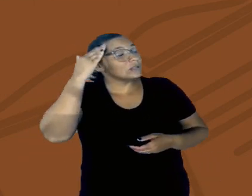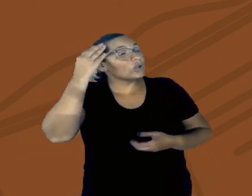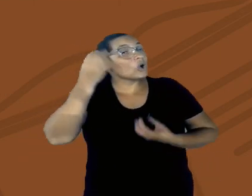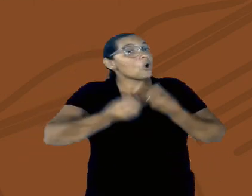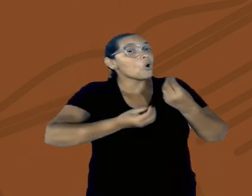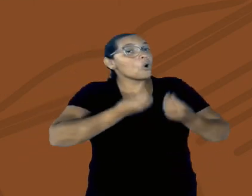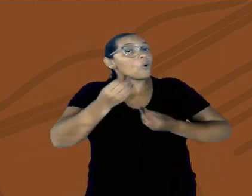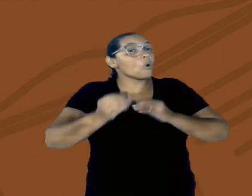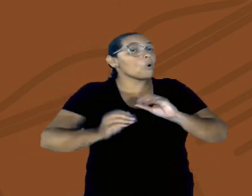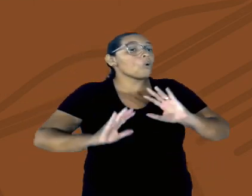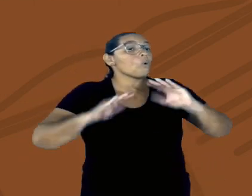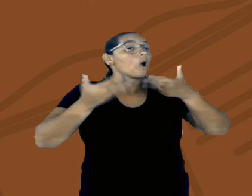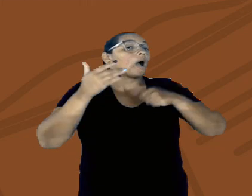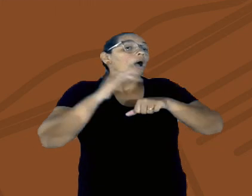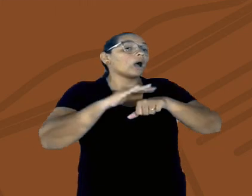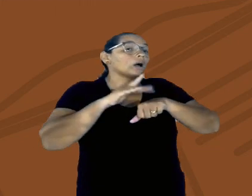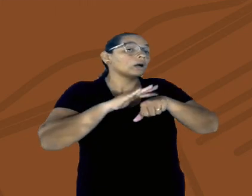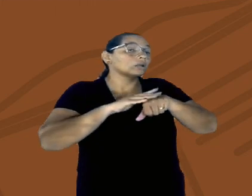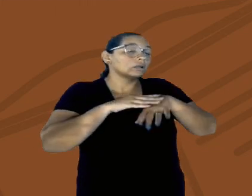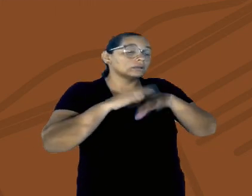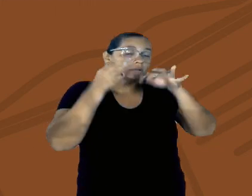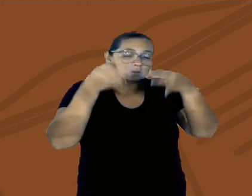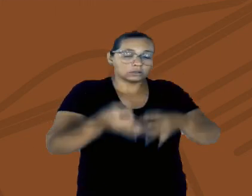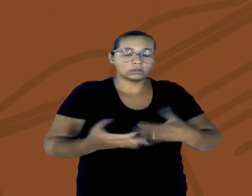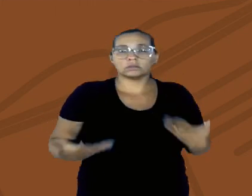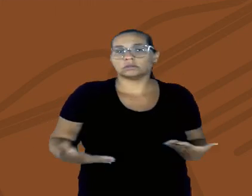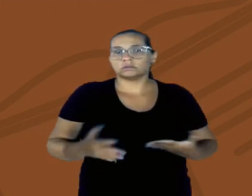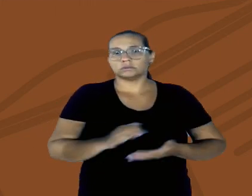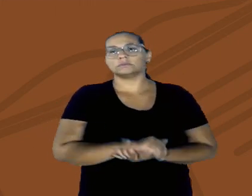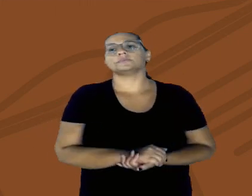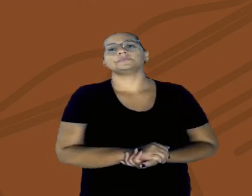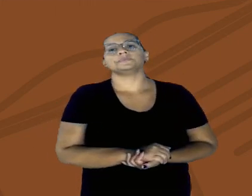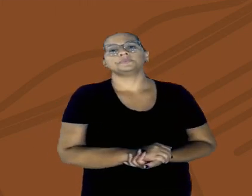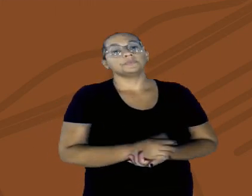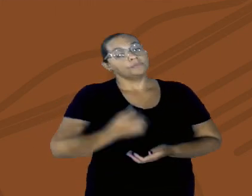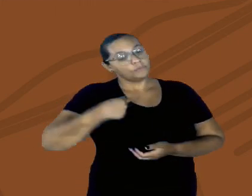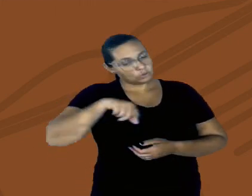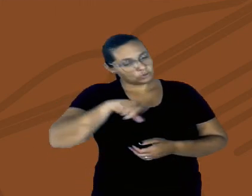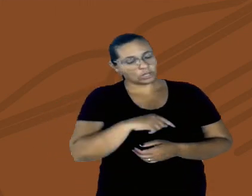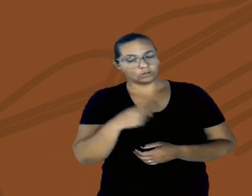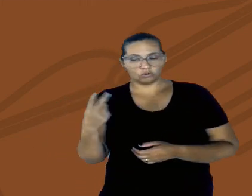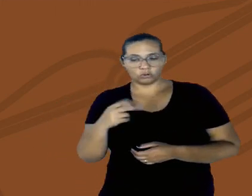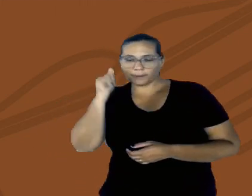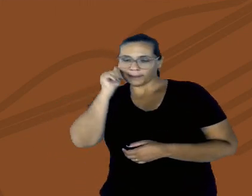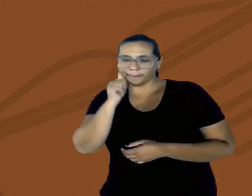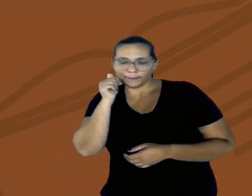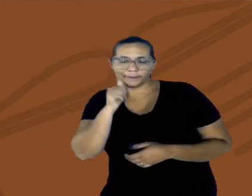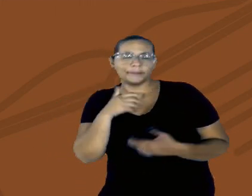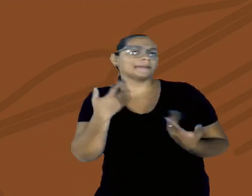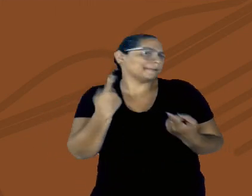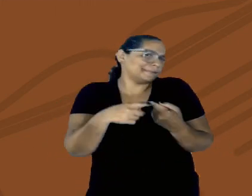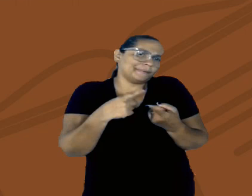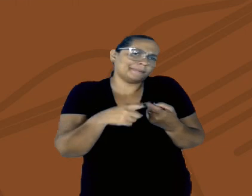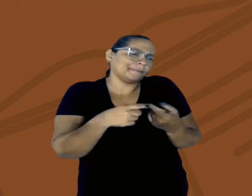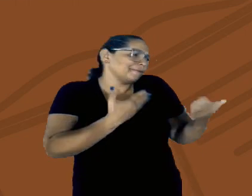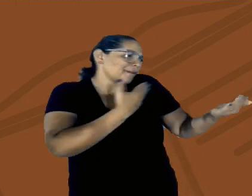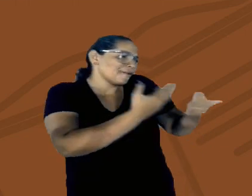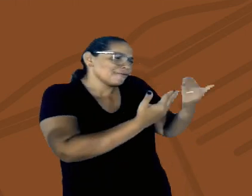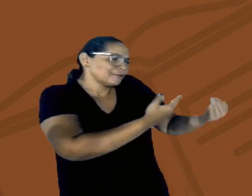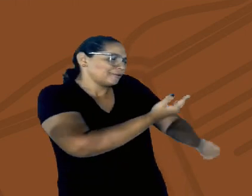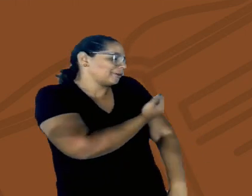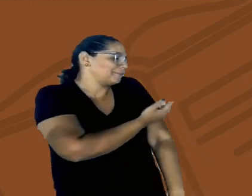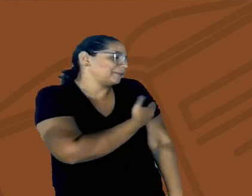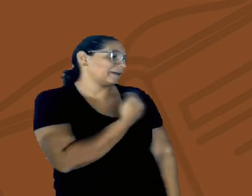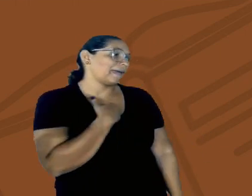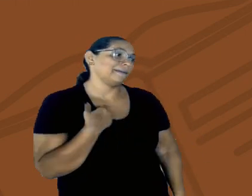forma correta. Bem assim pode acontecer também com as meninas, com as mulheres, né? Fulano assim, aconteceu assim, olha só.